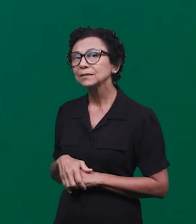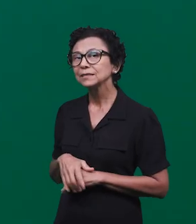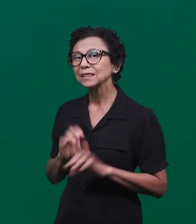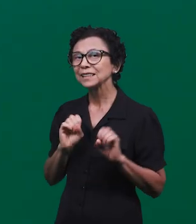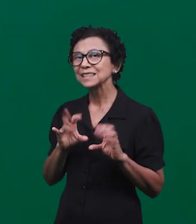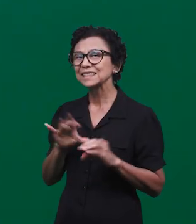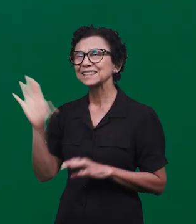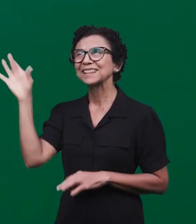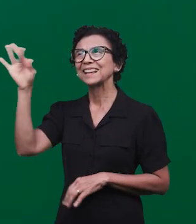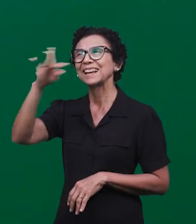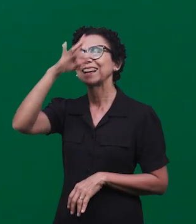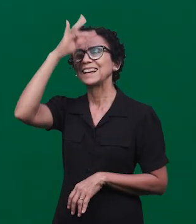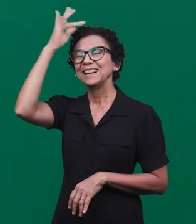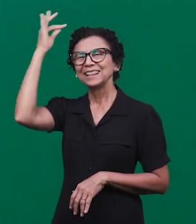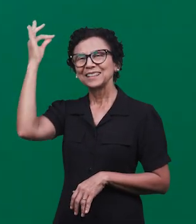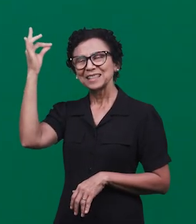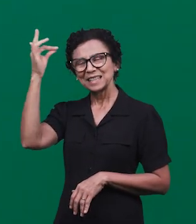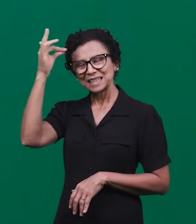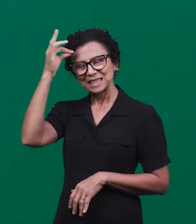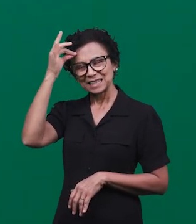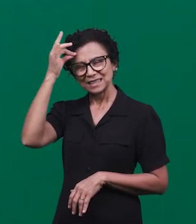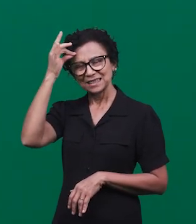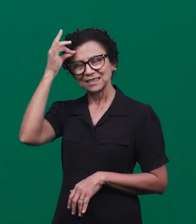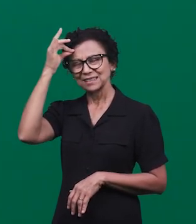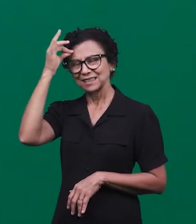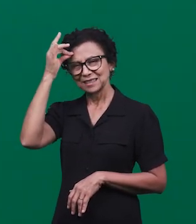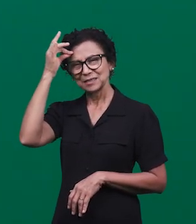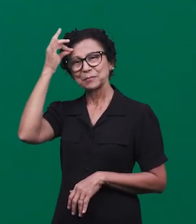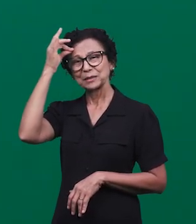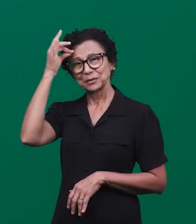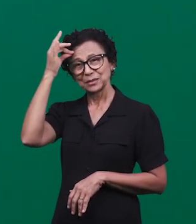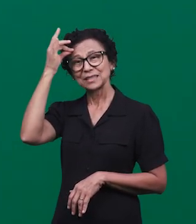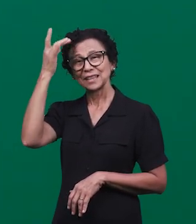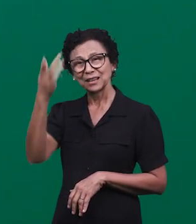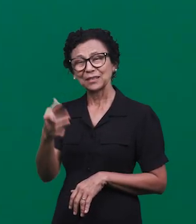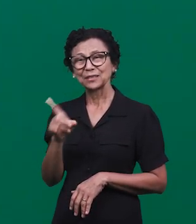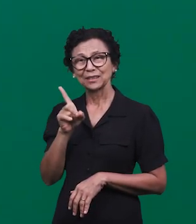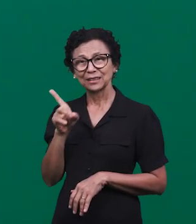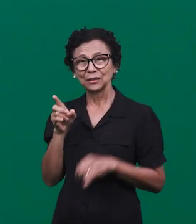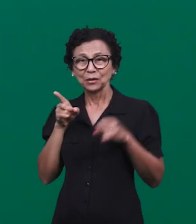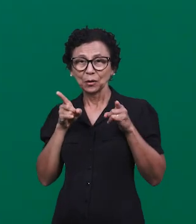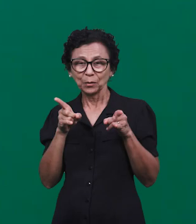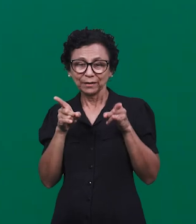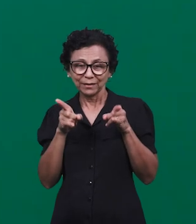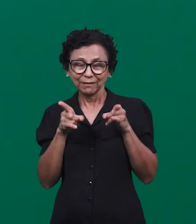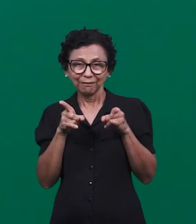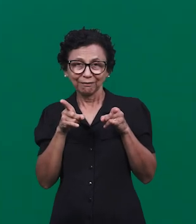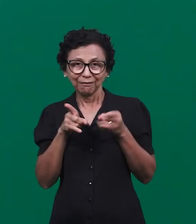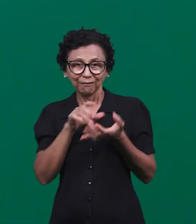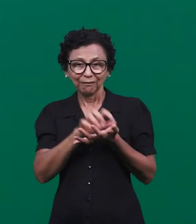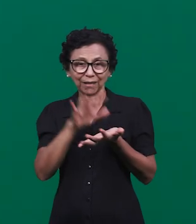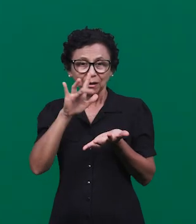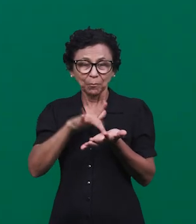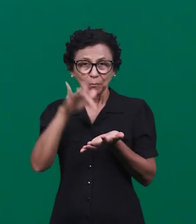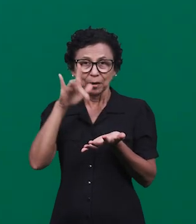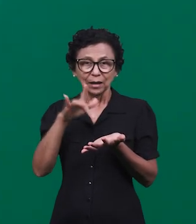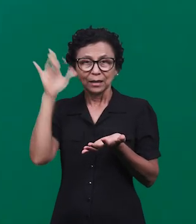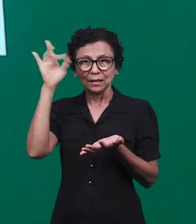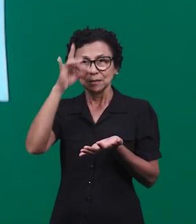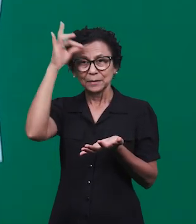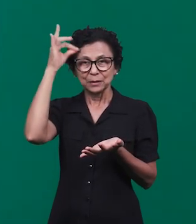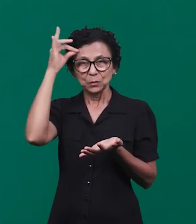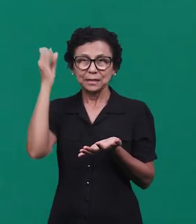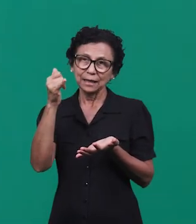Espírito Santo. Isso mesmo, olha só. O Espírito Santo. quer apertar também? Santo.